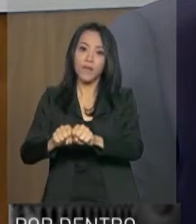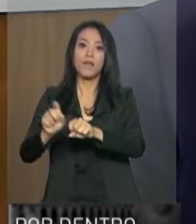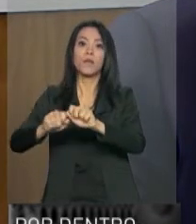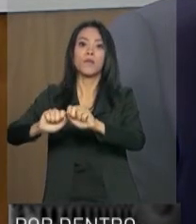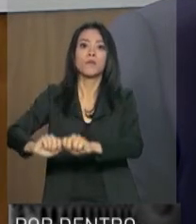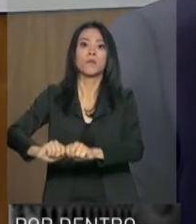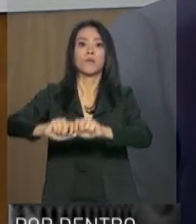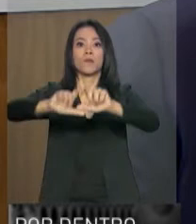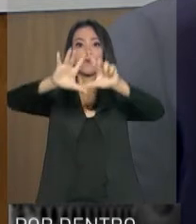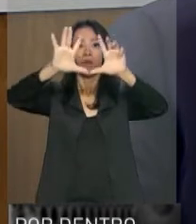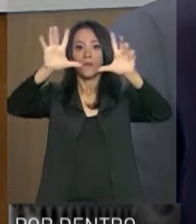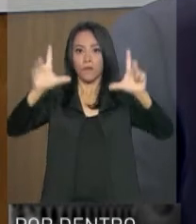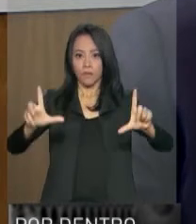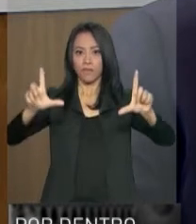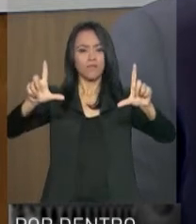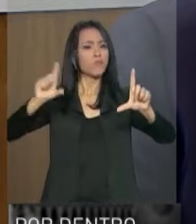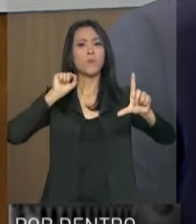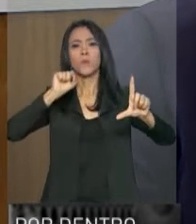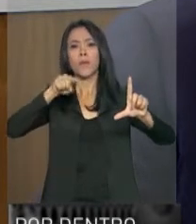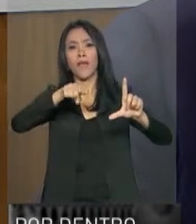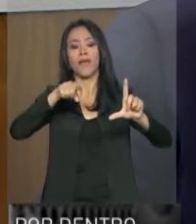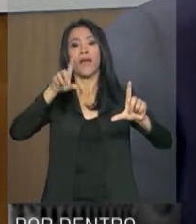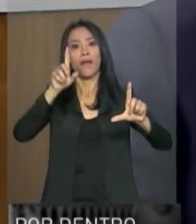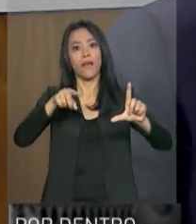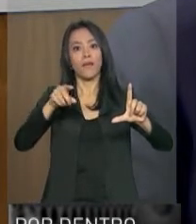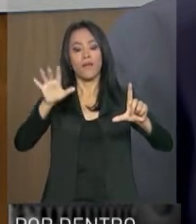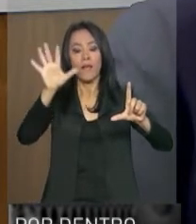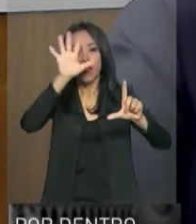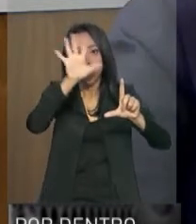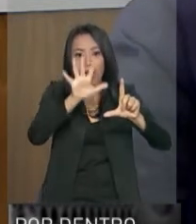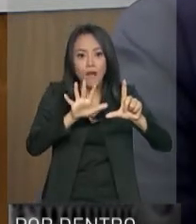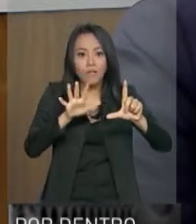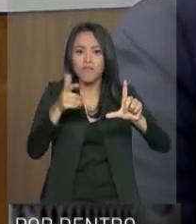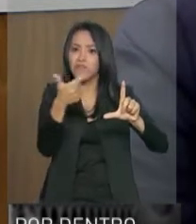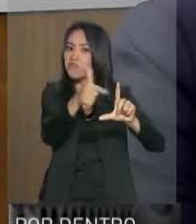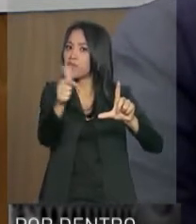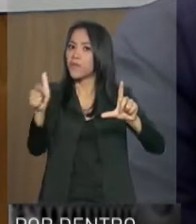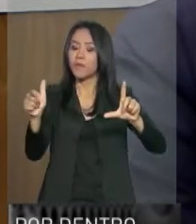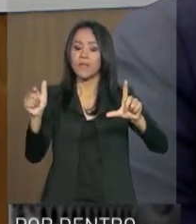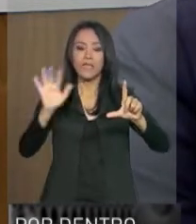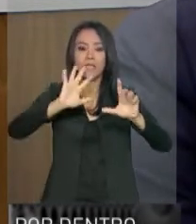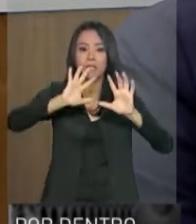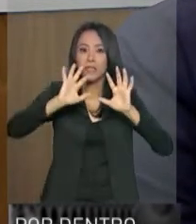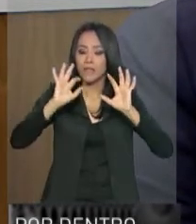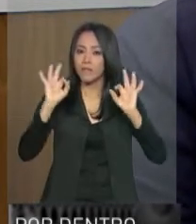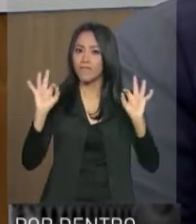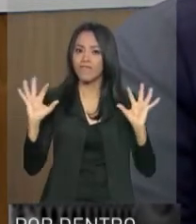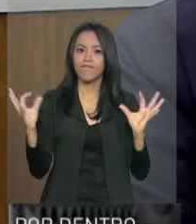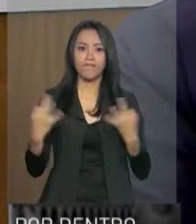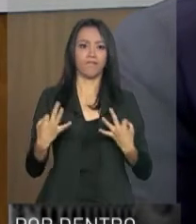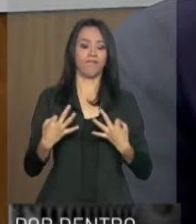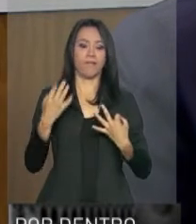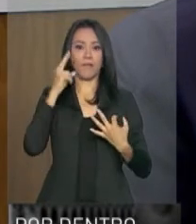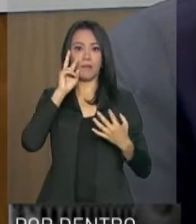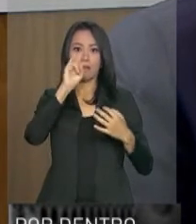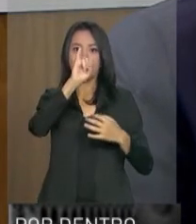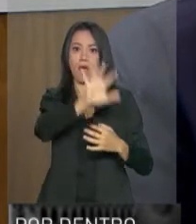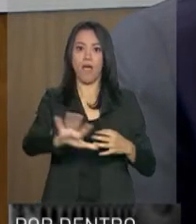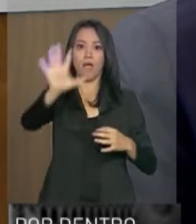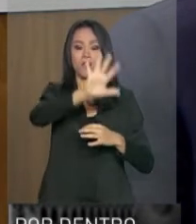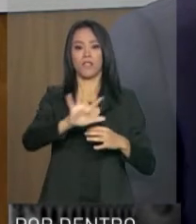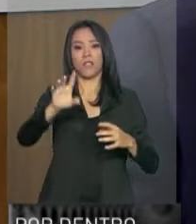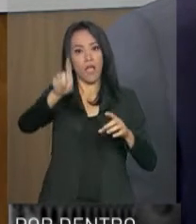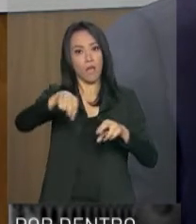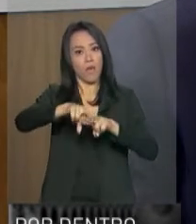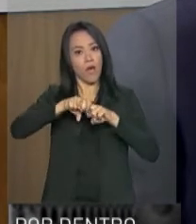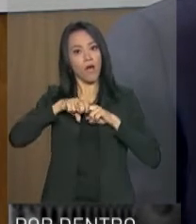imagem e não deixa nada a dever a melhor imagem que existe no mundo isso graças a esse programa